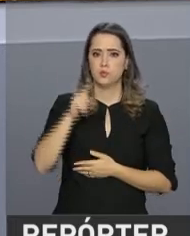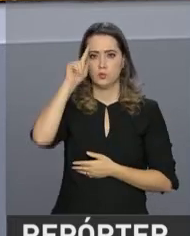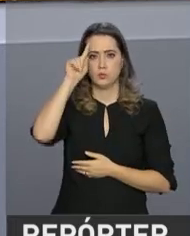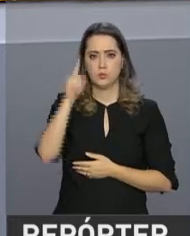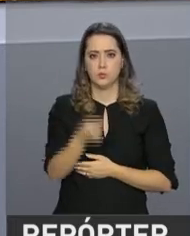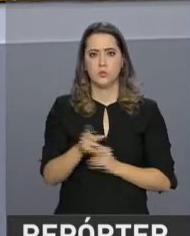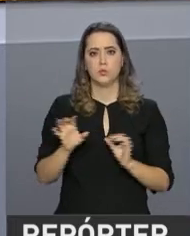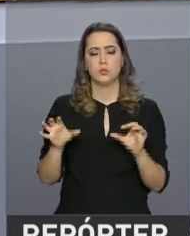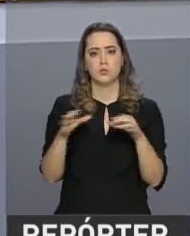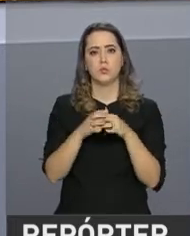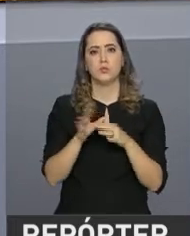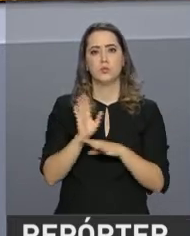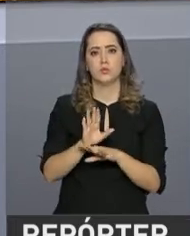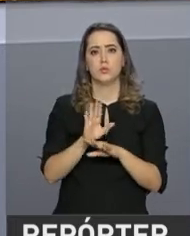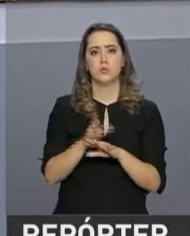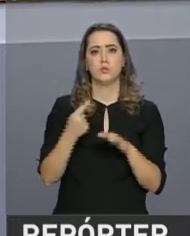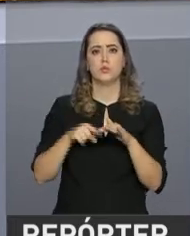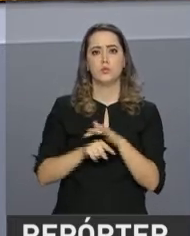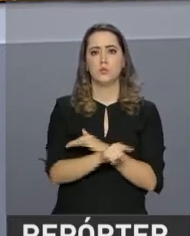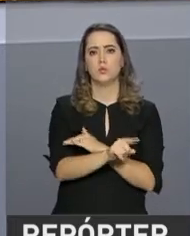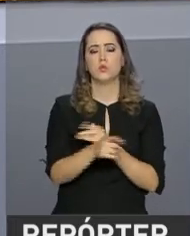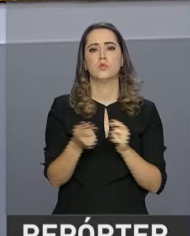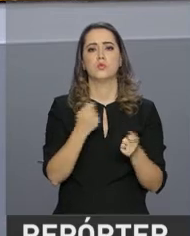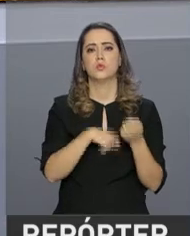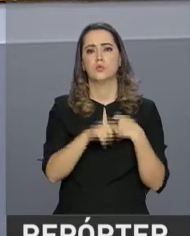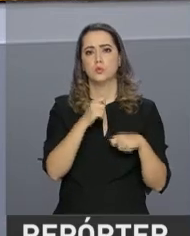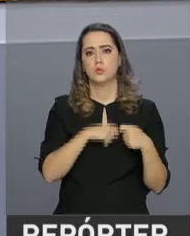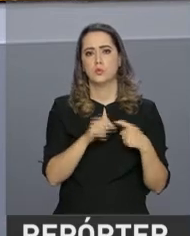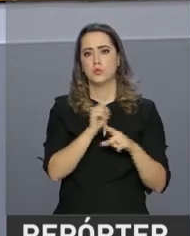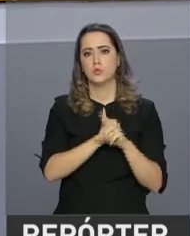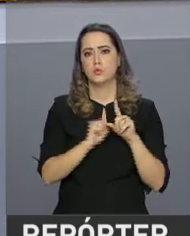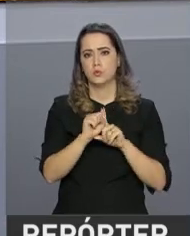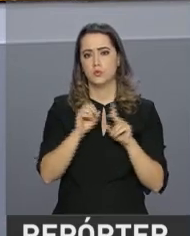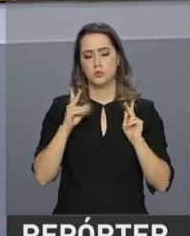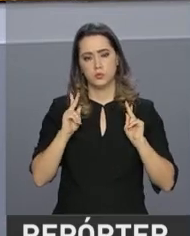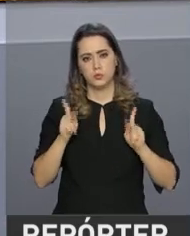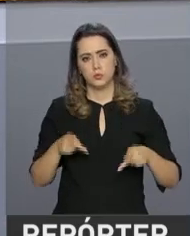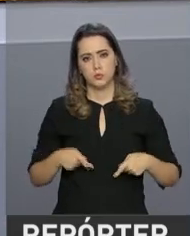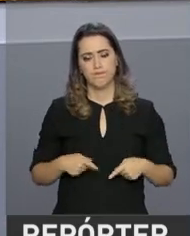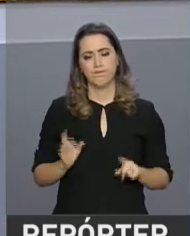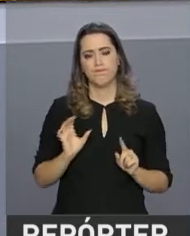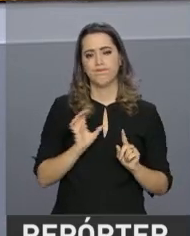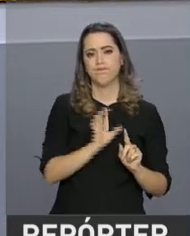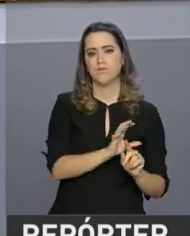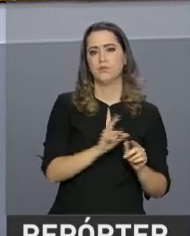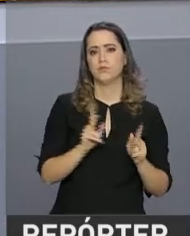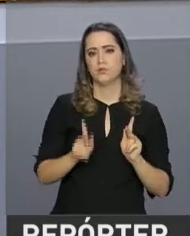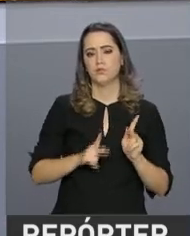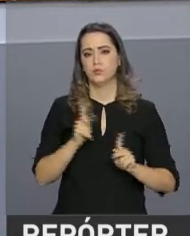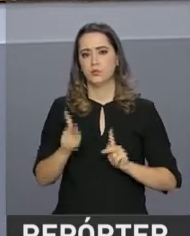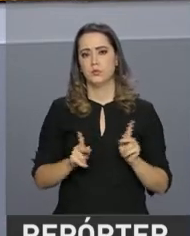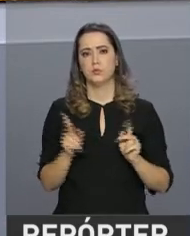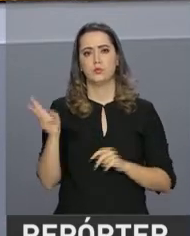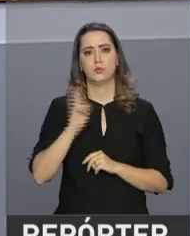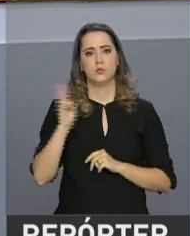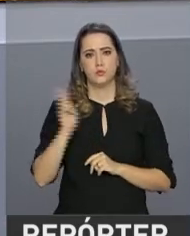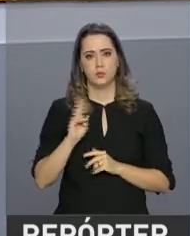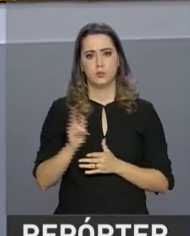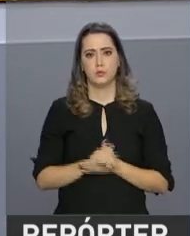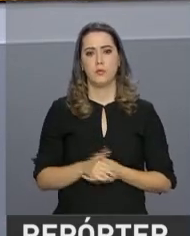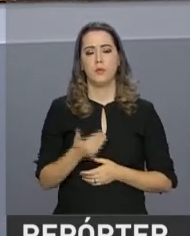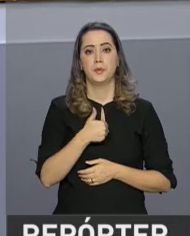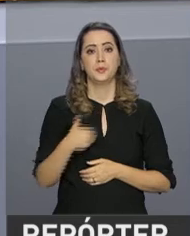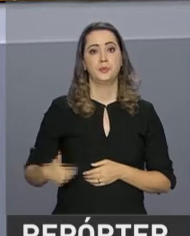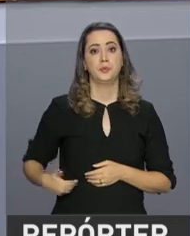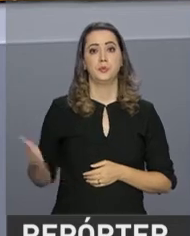do regime e contribuem para agravar a situação econômica social e humanitária que afligem o povo venezuelano